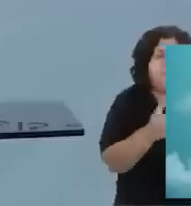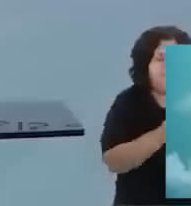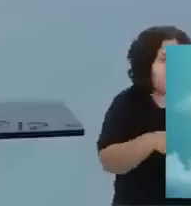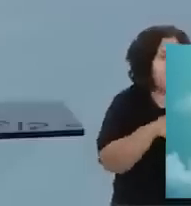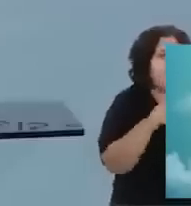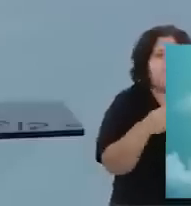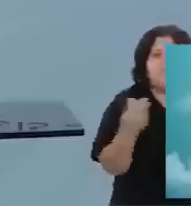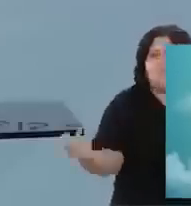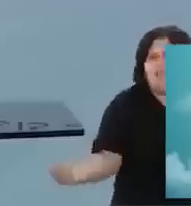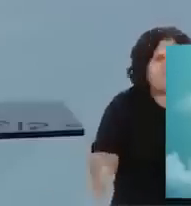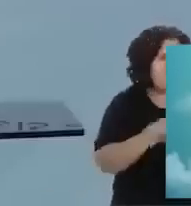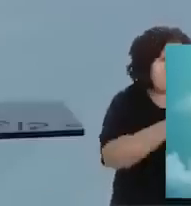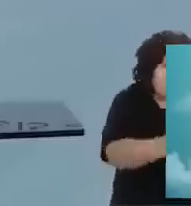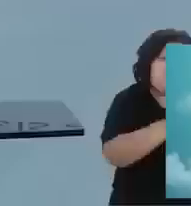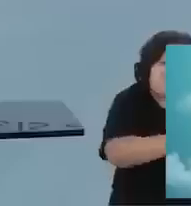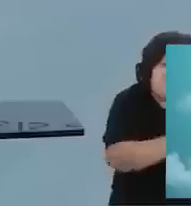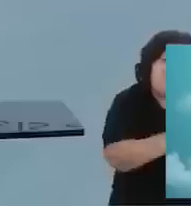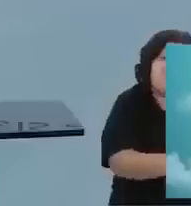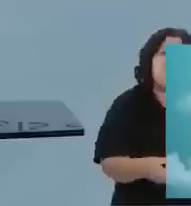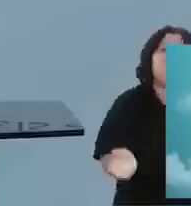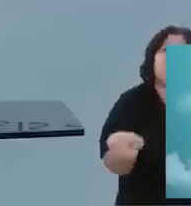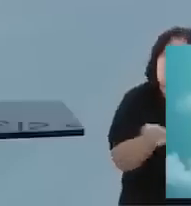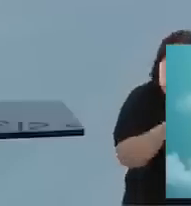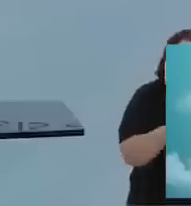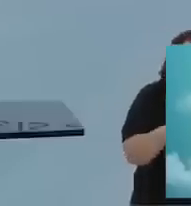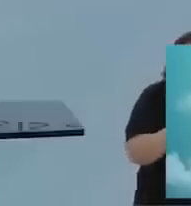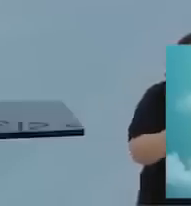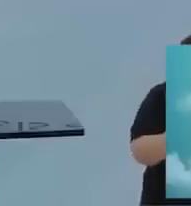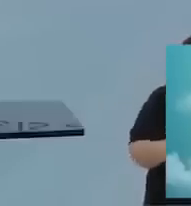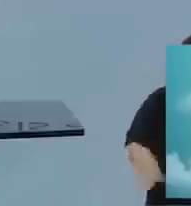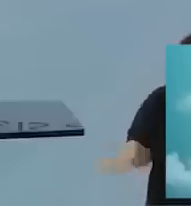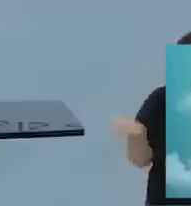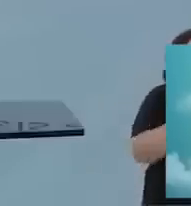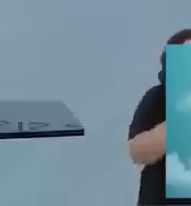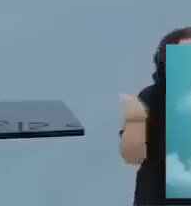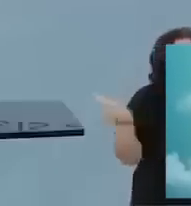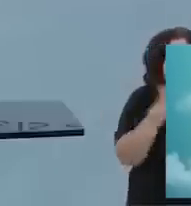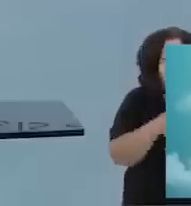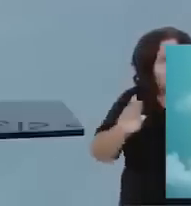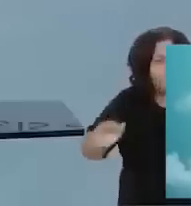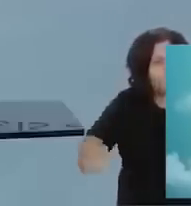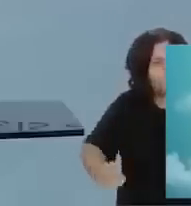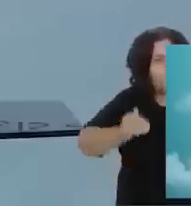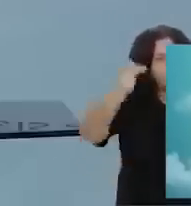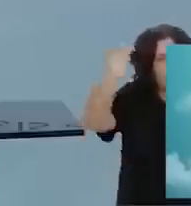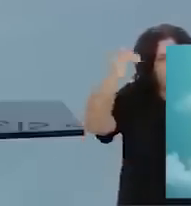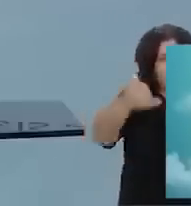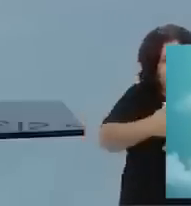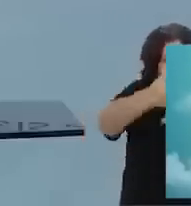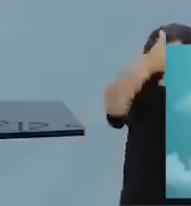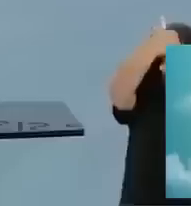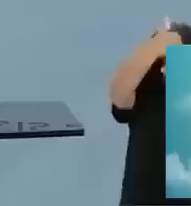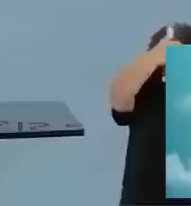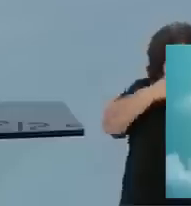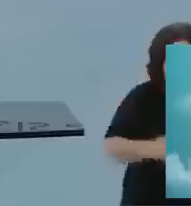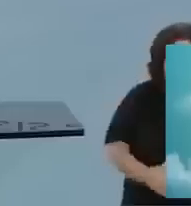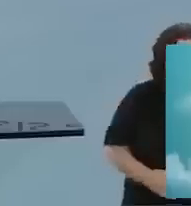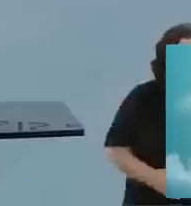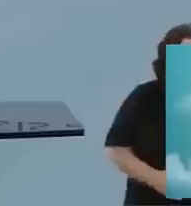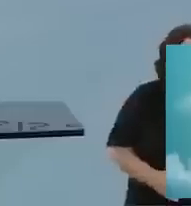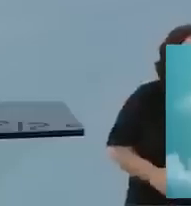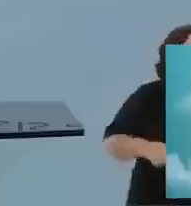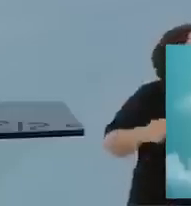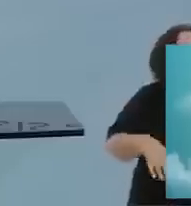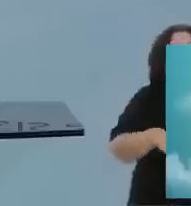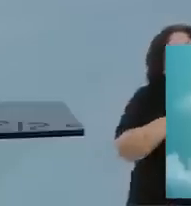capítulo 13, ele vai mostrar a relação que devemos ter com as autoridades constituídas. E então, nos